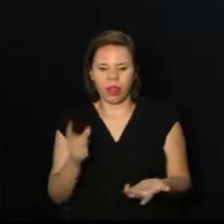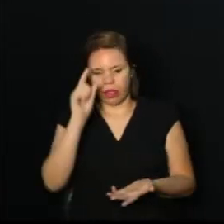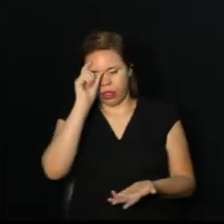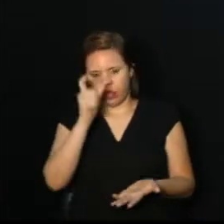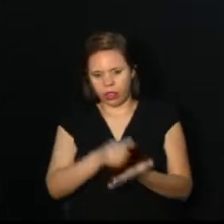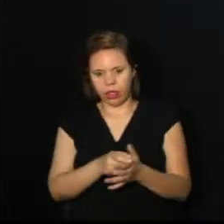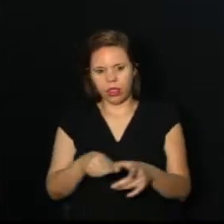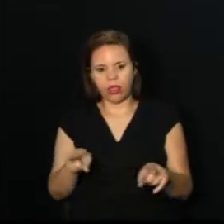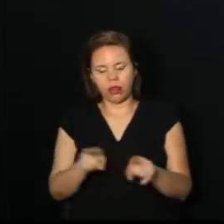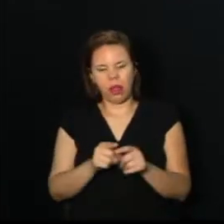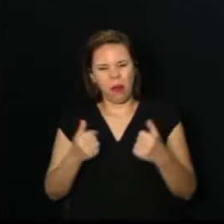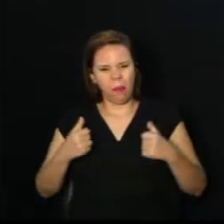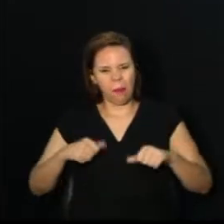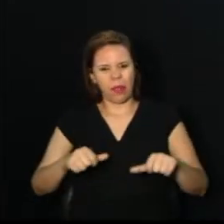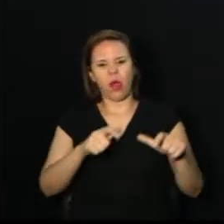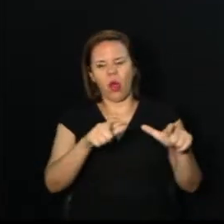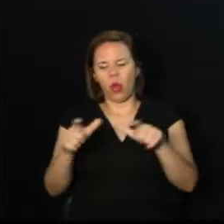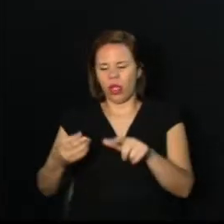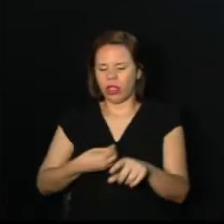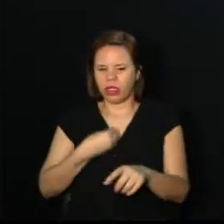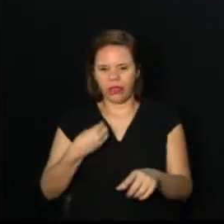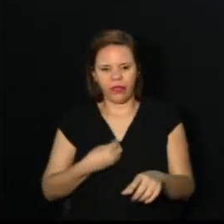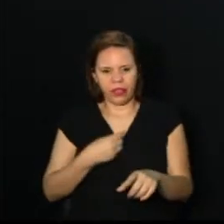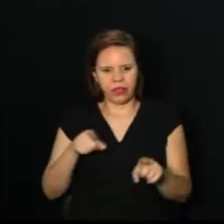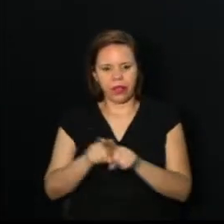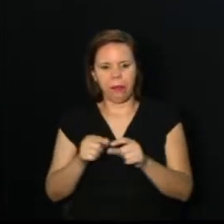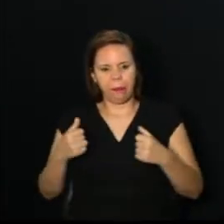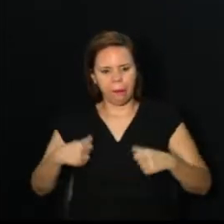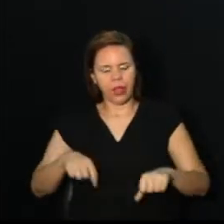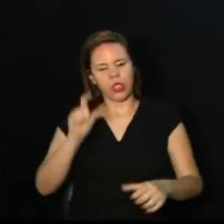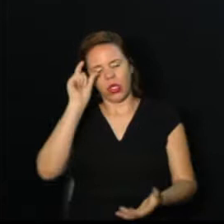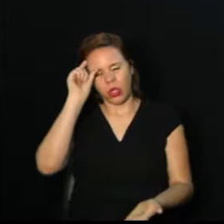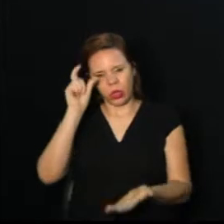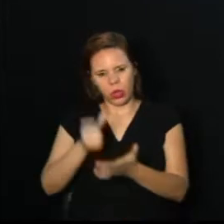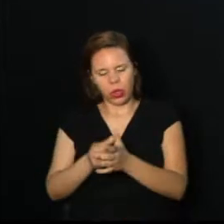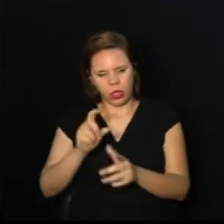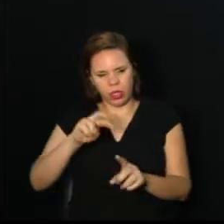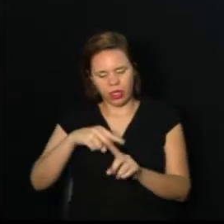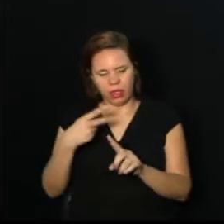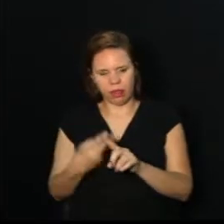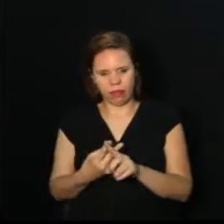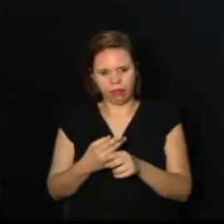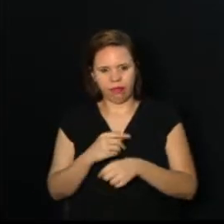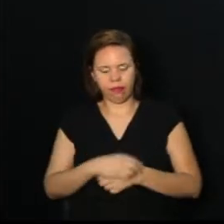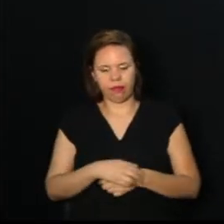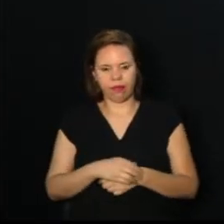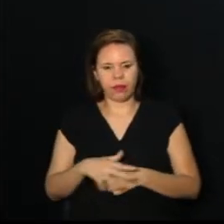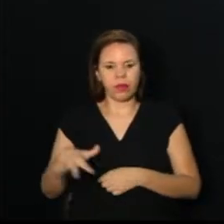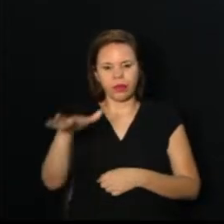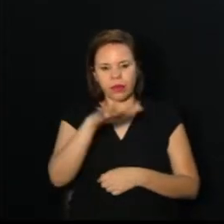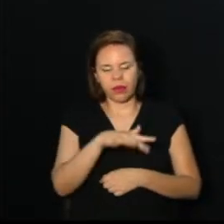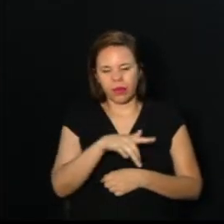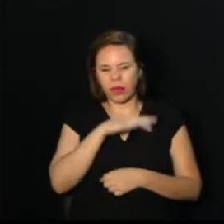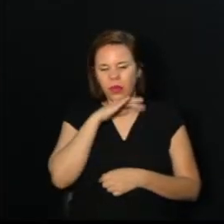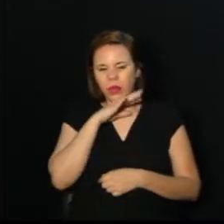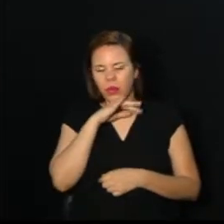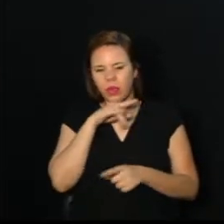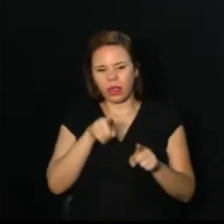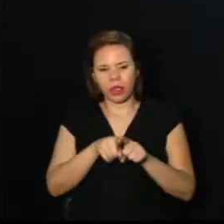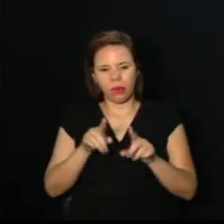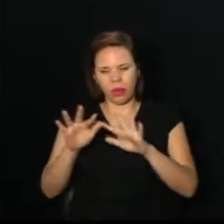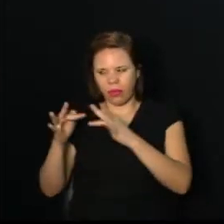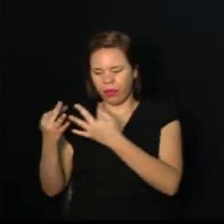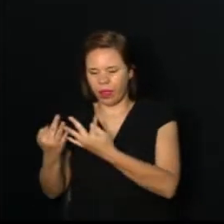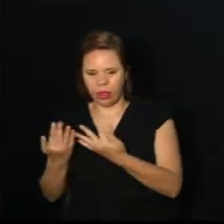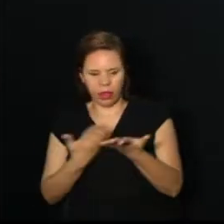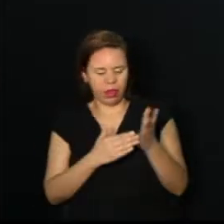também, quanto pior o ambiente, pior a dislexia. Ou seja, um ambiente ruim, tanto familiar